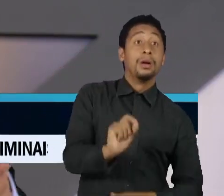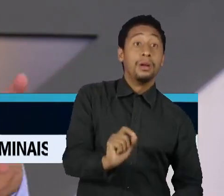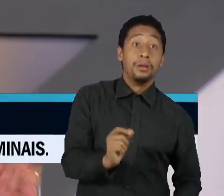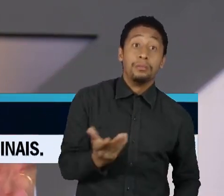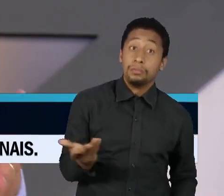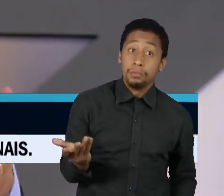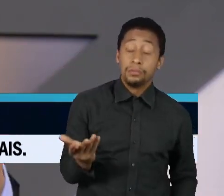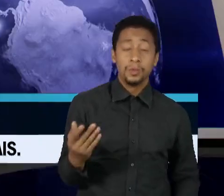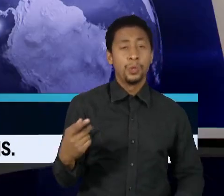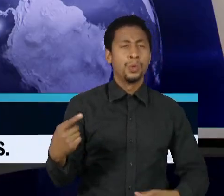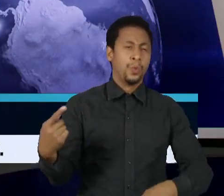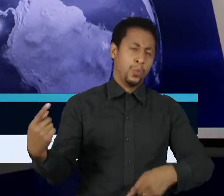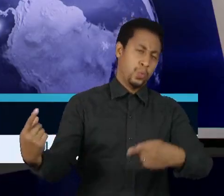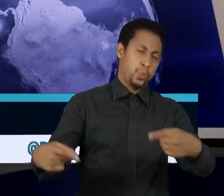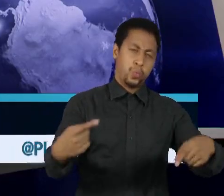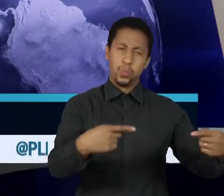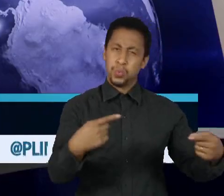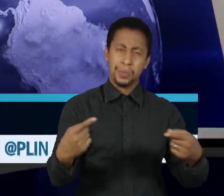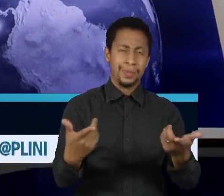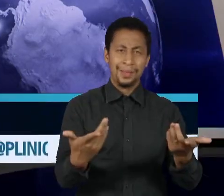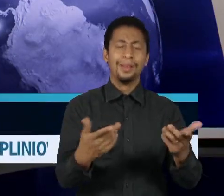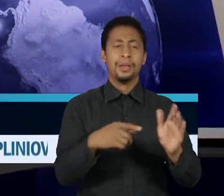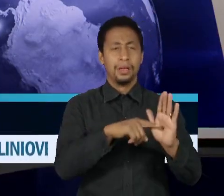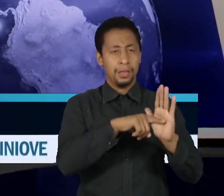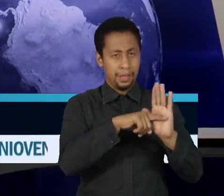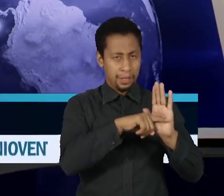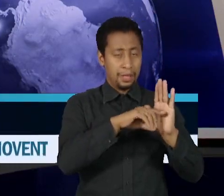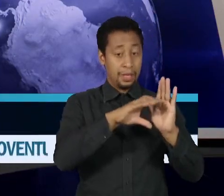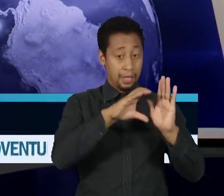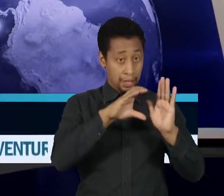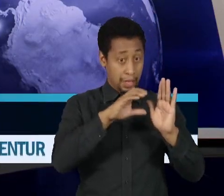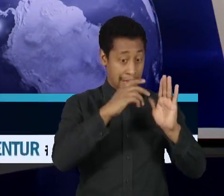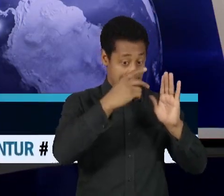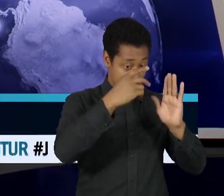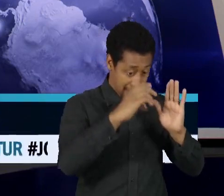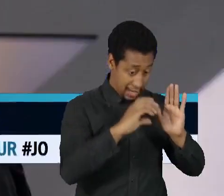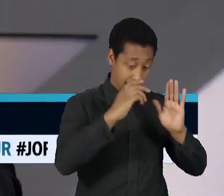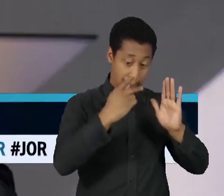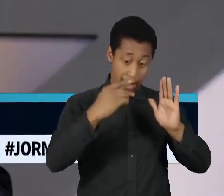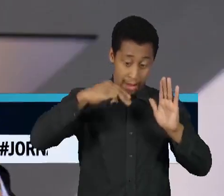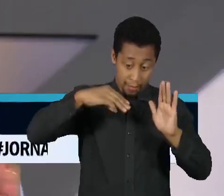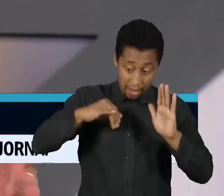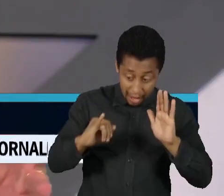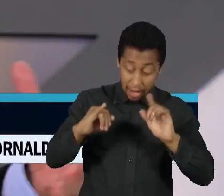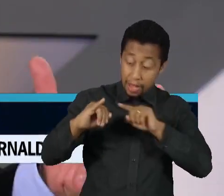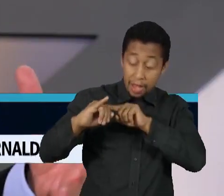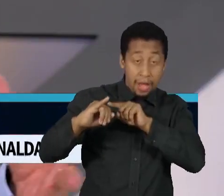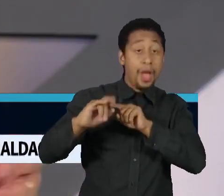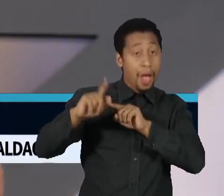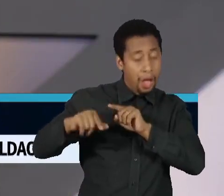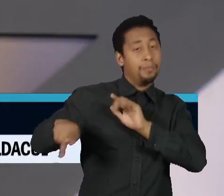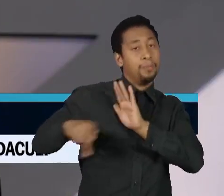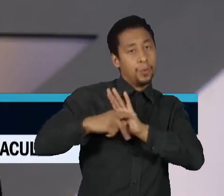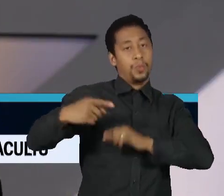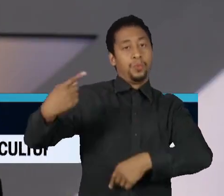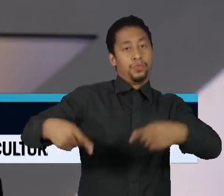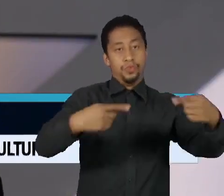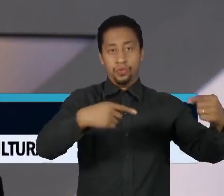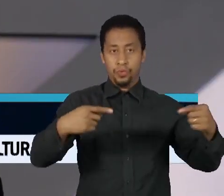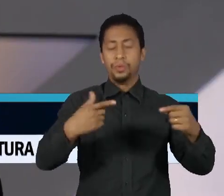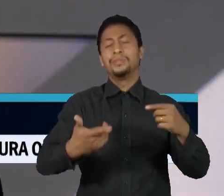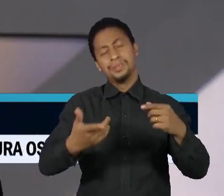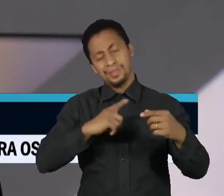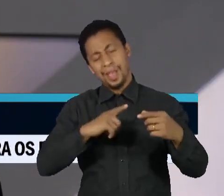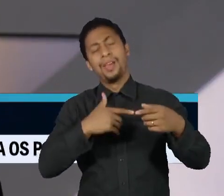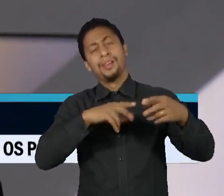julgamento político a CPI a CPI não é um julgamento judiciário tem competência judiciário cara mas é um juramento político